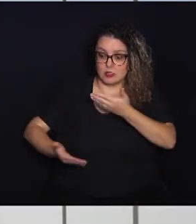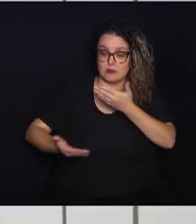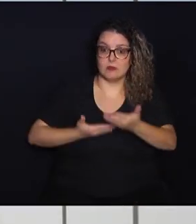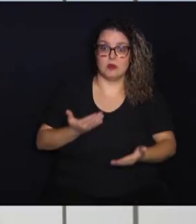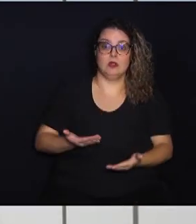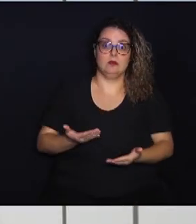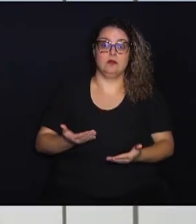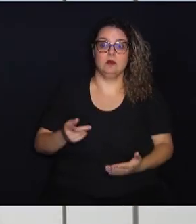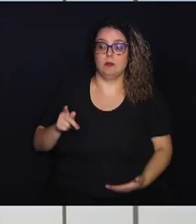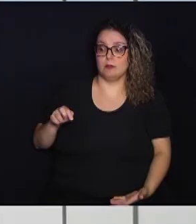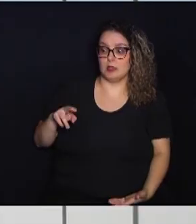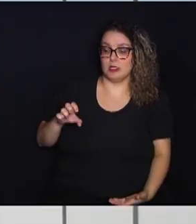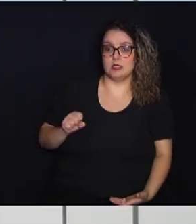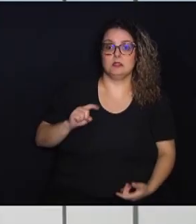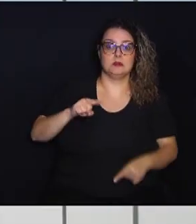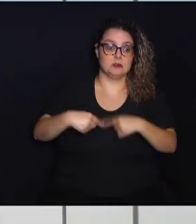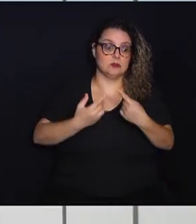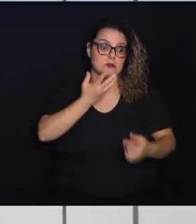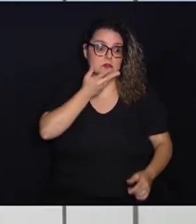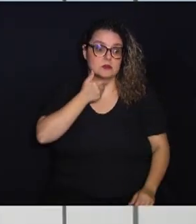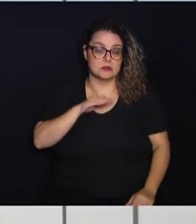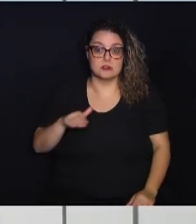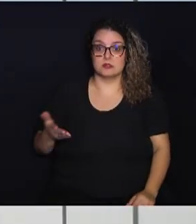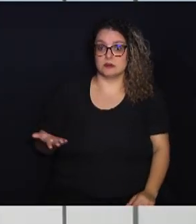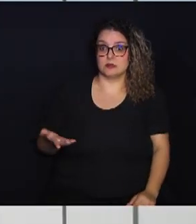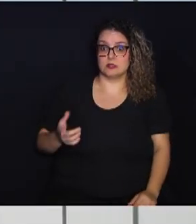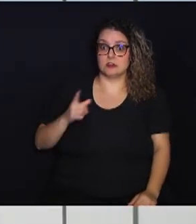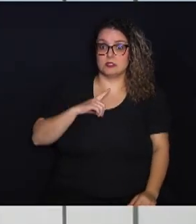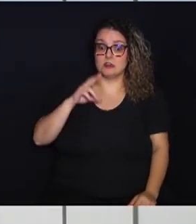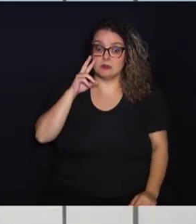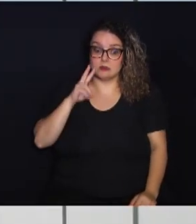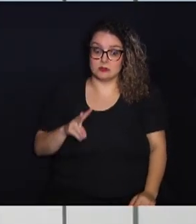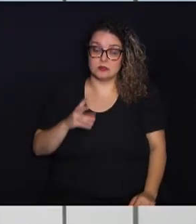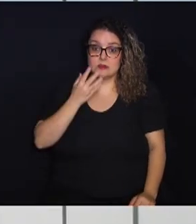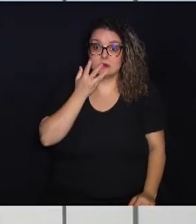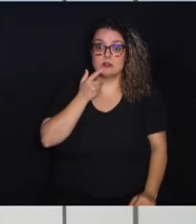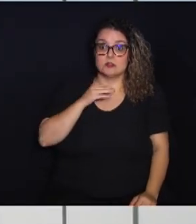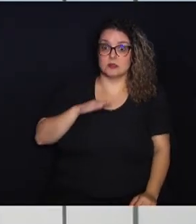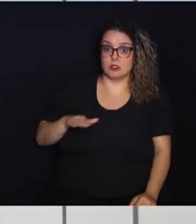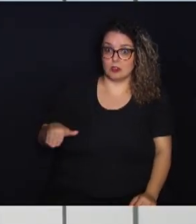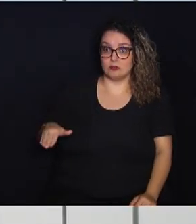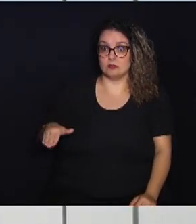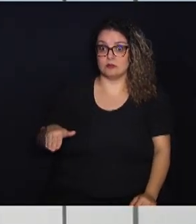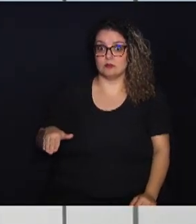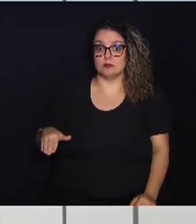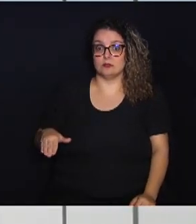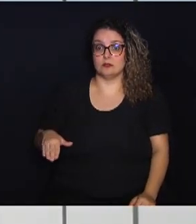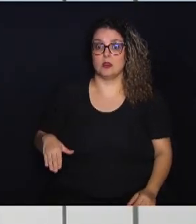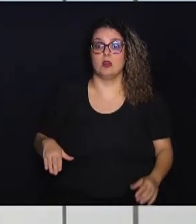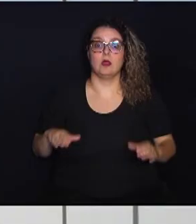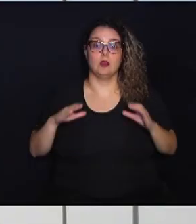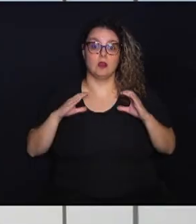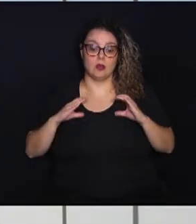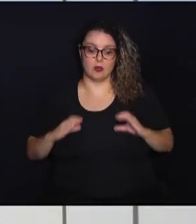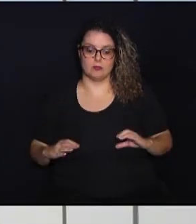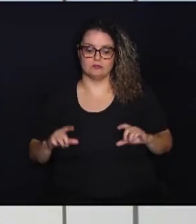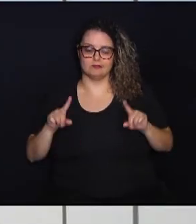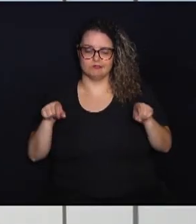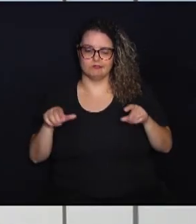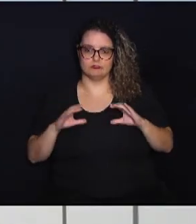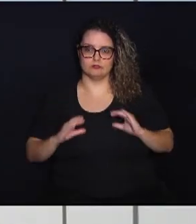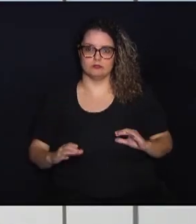seus pares, com as outras crianças. A gente tem visto muitas crianças com comportamentos